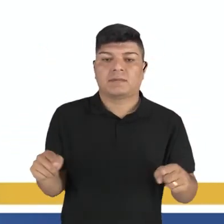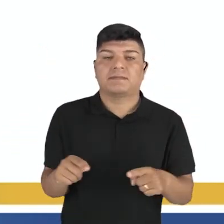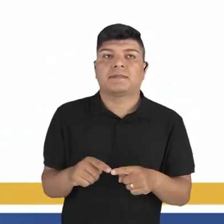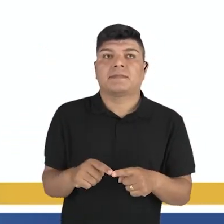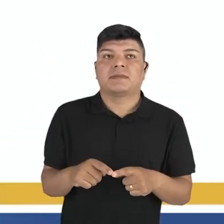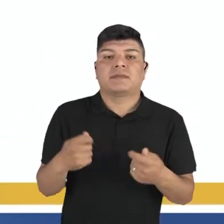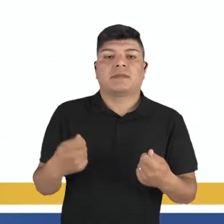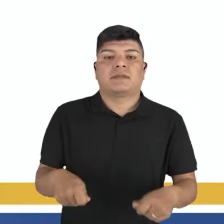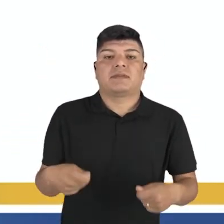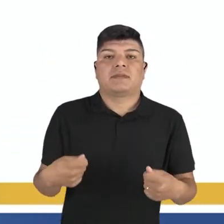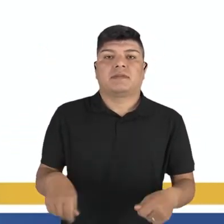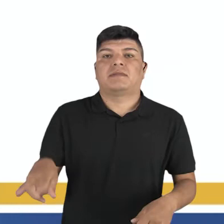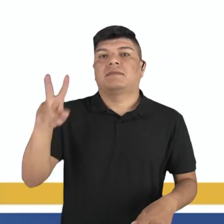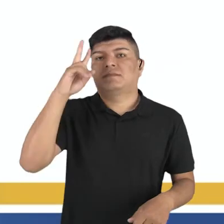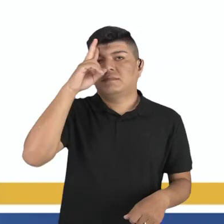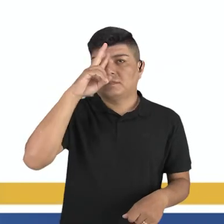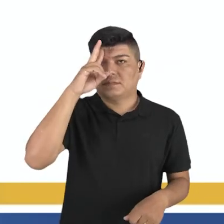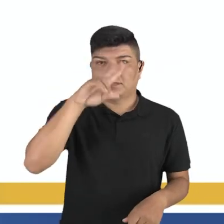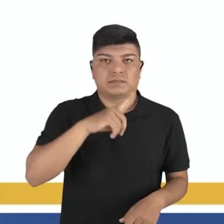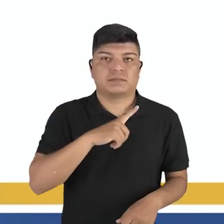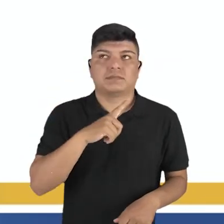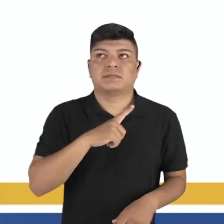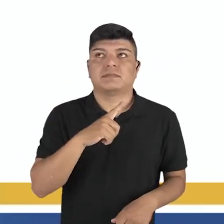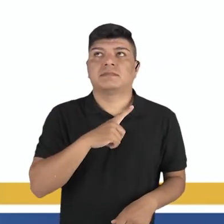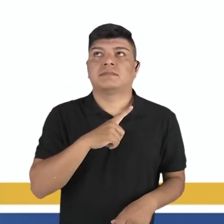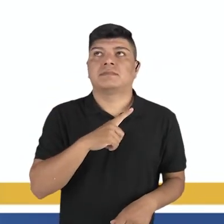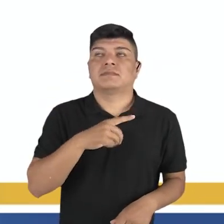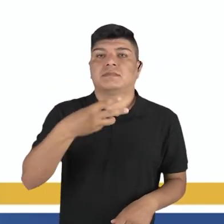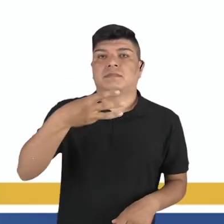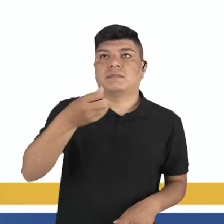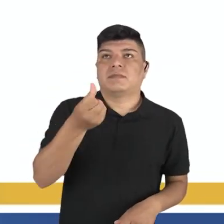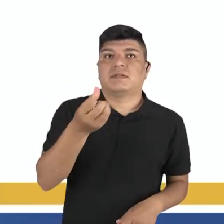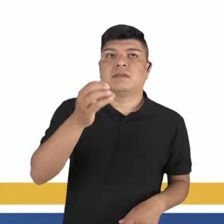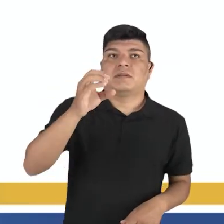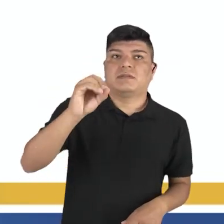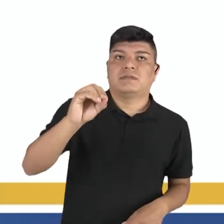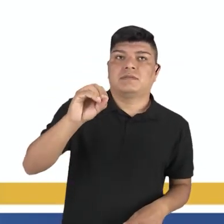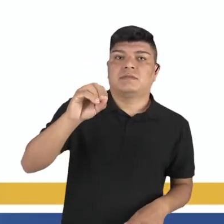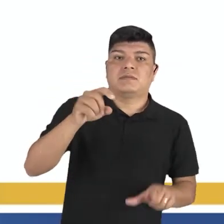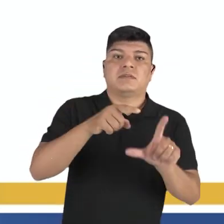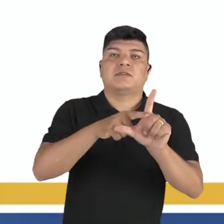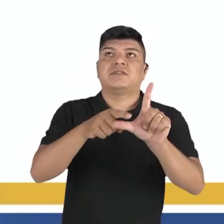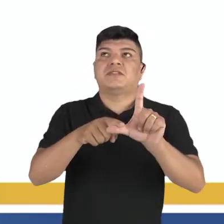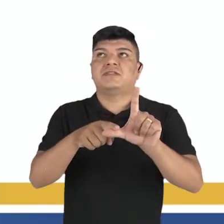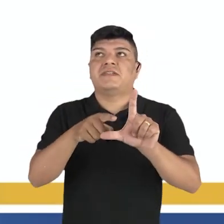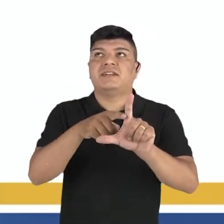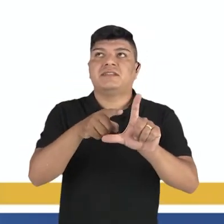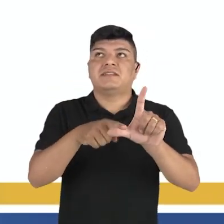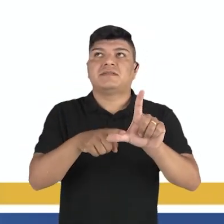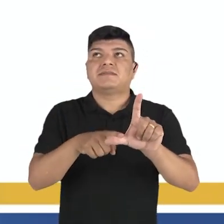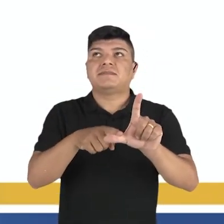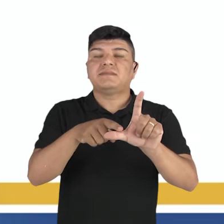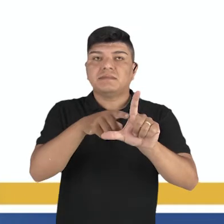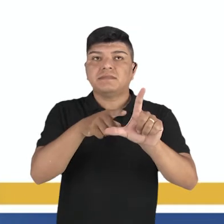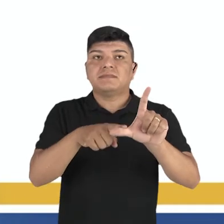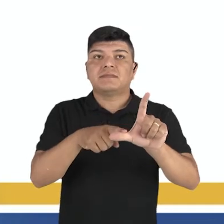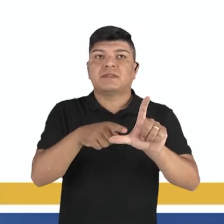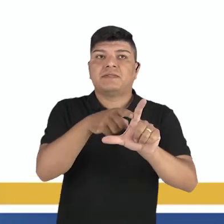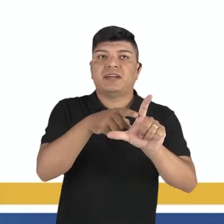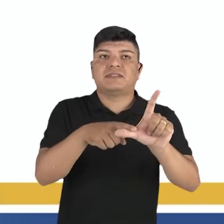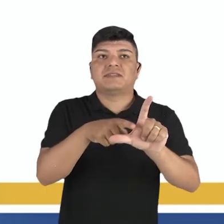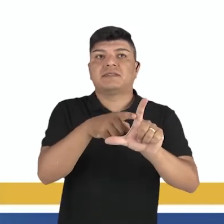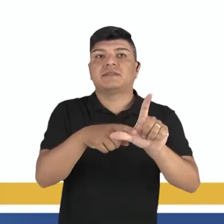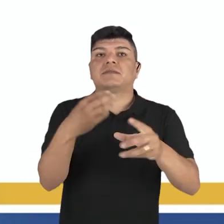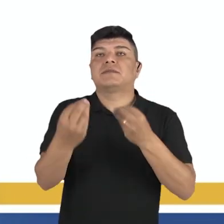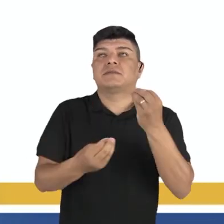eu preciso lembrar que ele vai ter 360 graus. E aí, como que vai